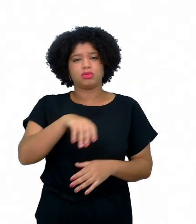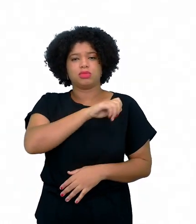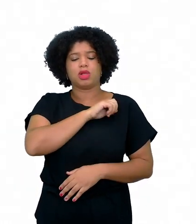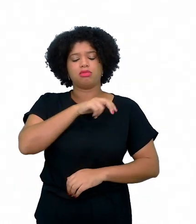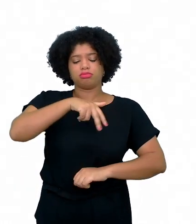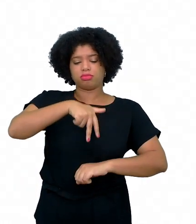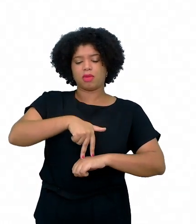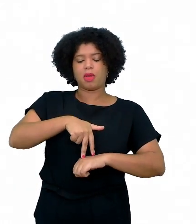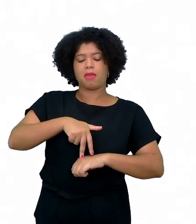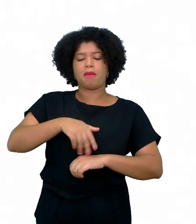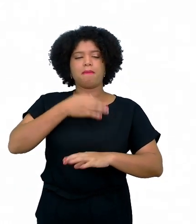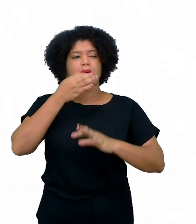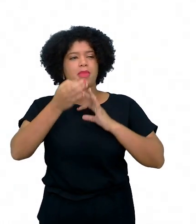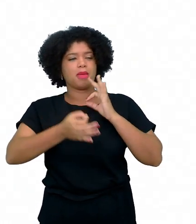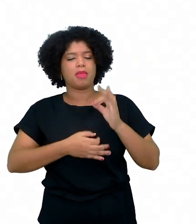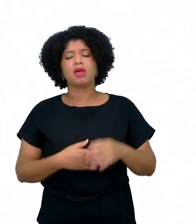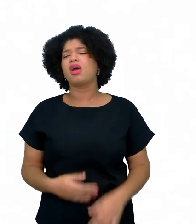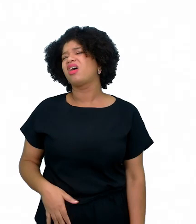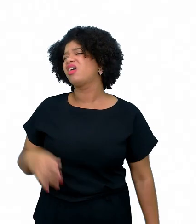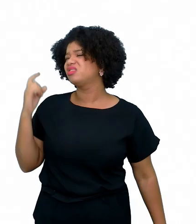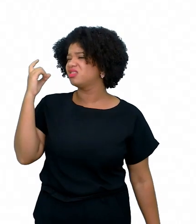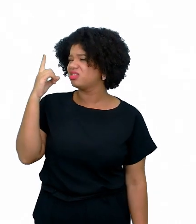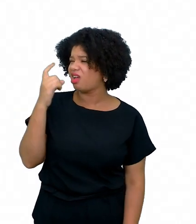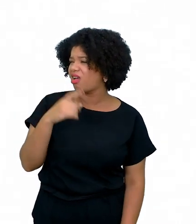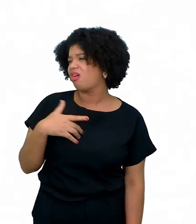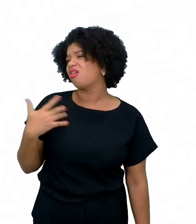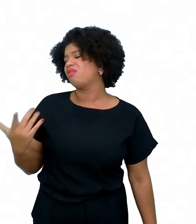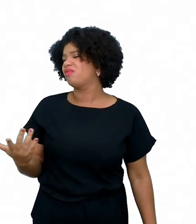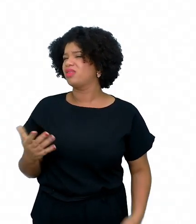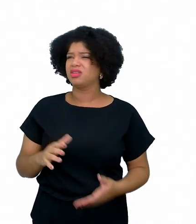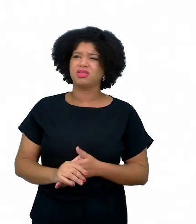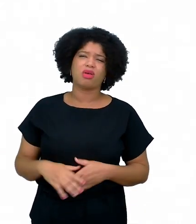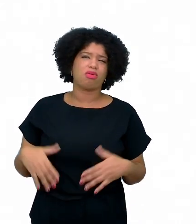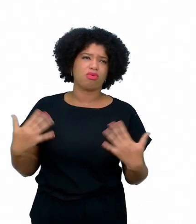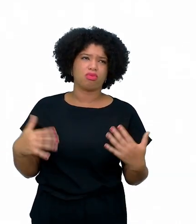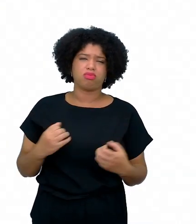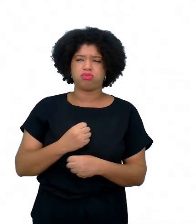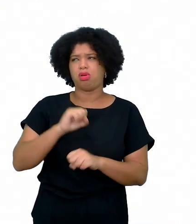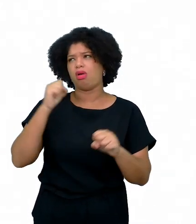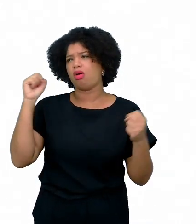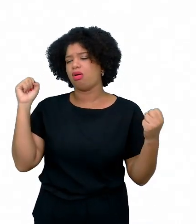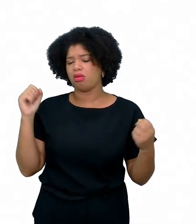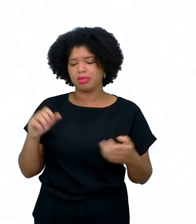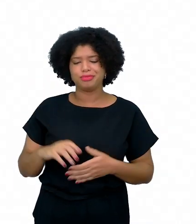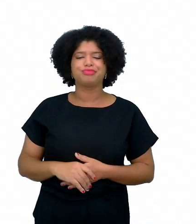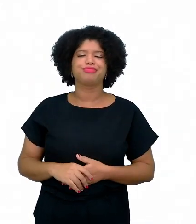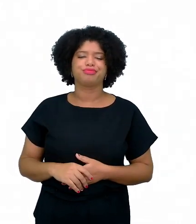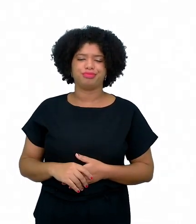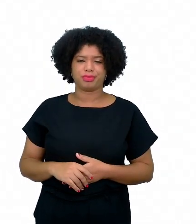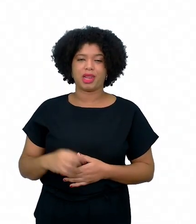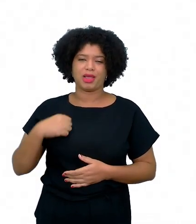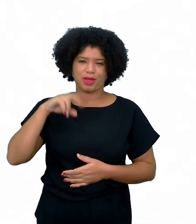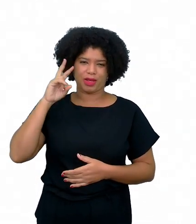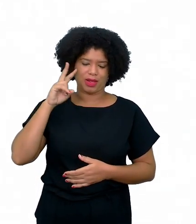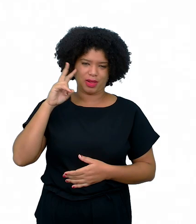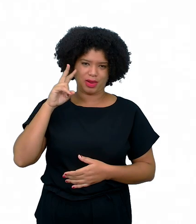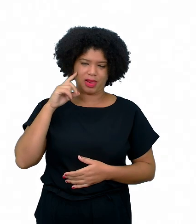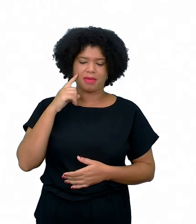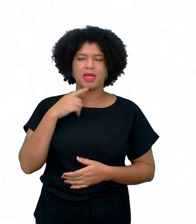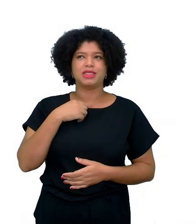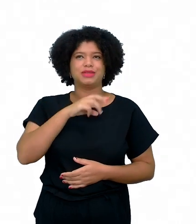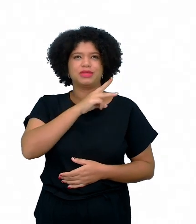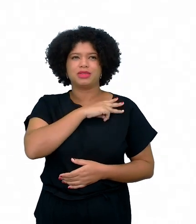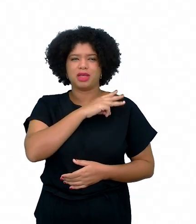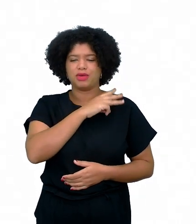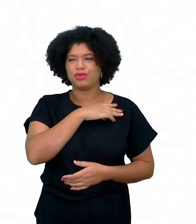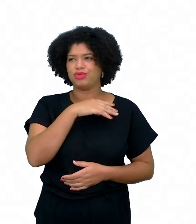né? Rosana, é difícil, a classe é grande, né? Eu lembro lá, quando eu tinha os meus terceiros anos